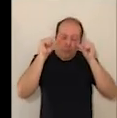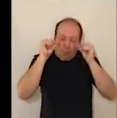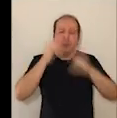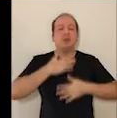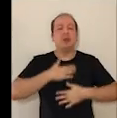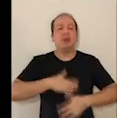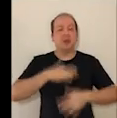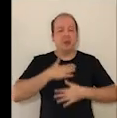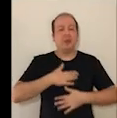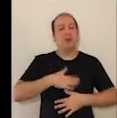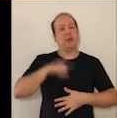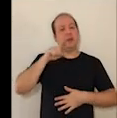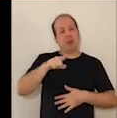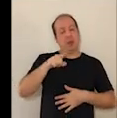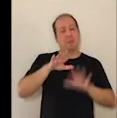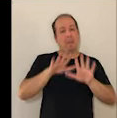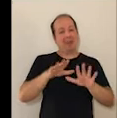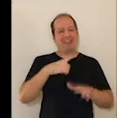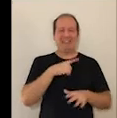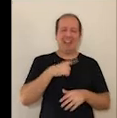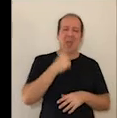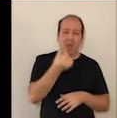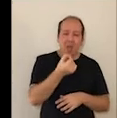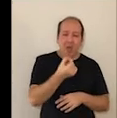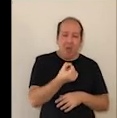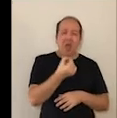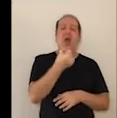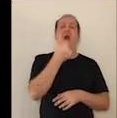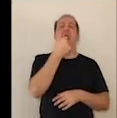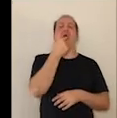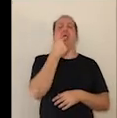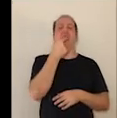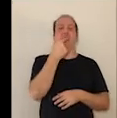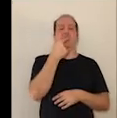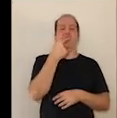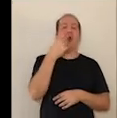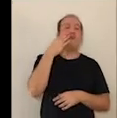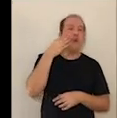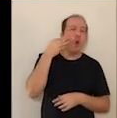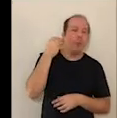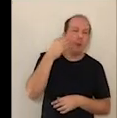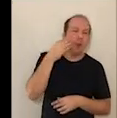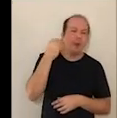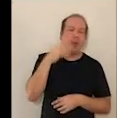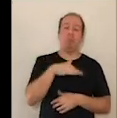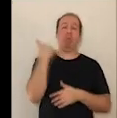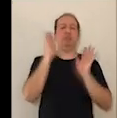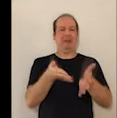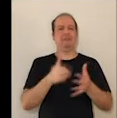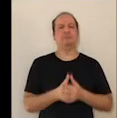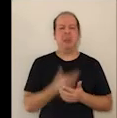tranquilo. E eterno. Jogue algumas gotas no vinho de Volpone. Para que ficar